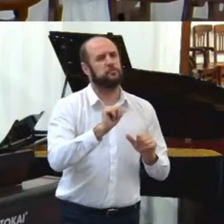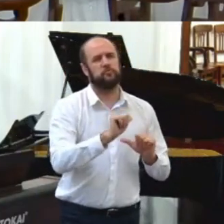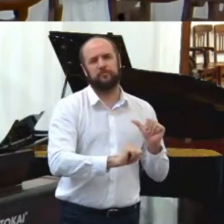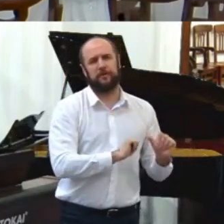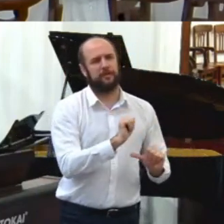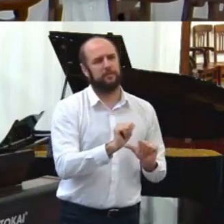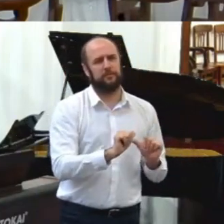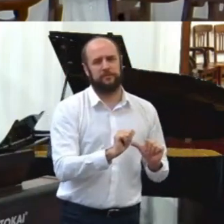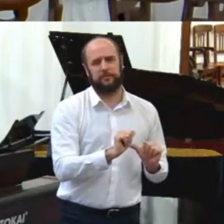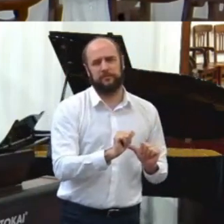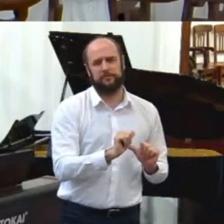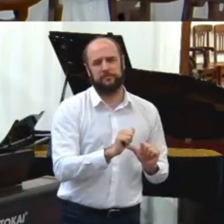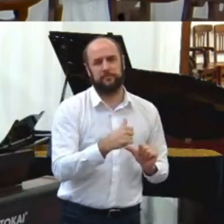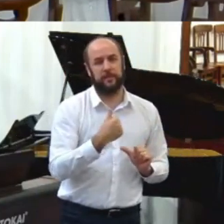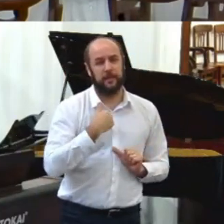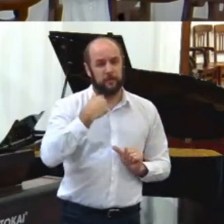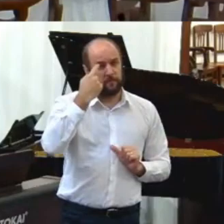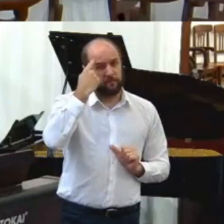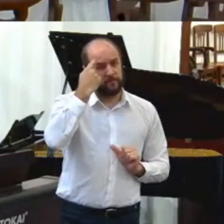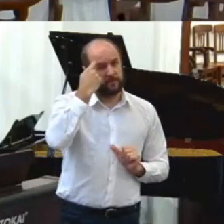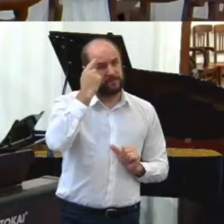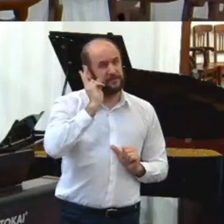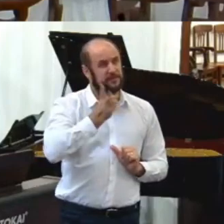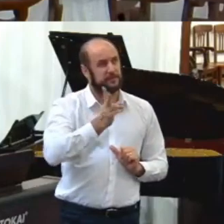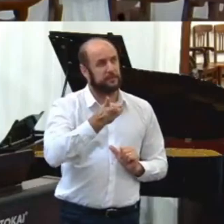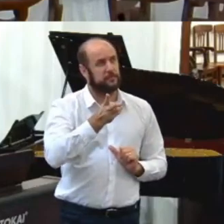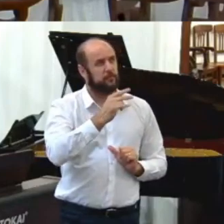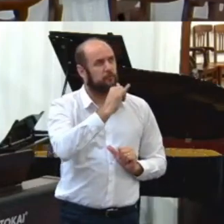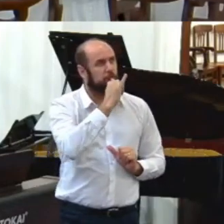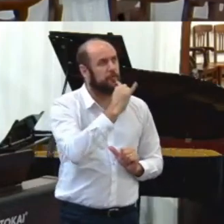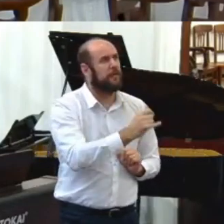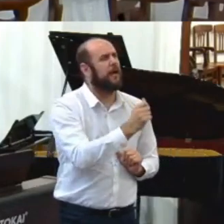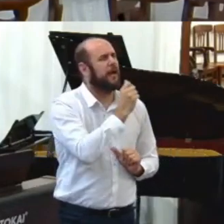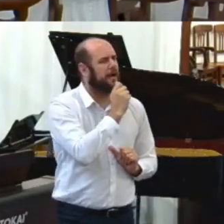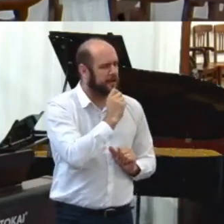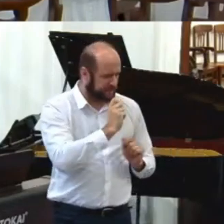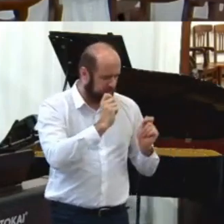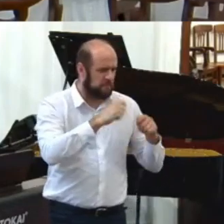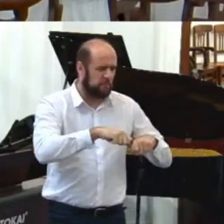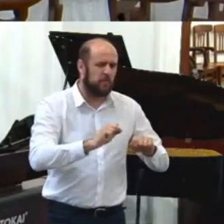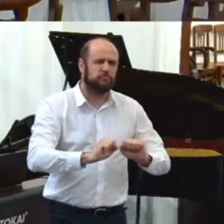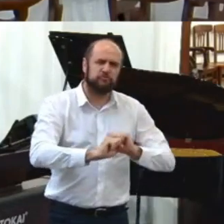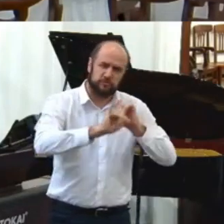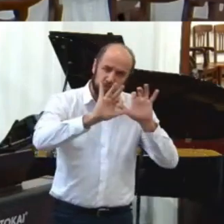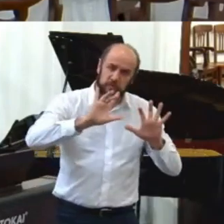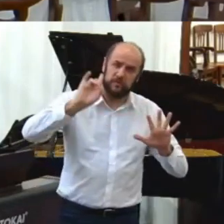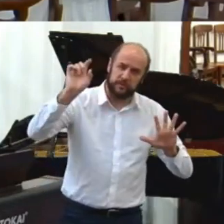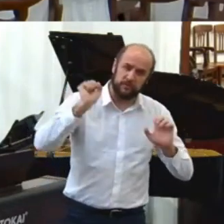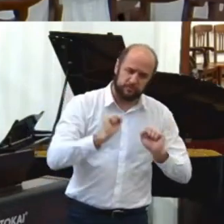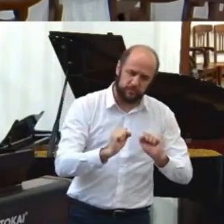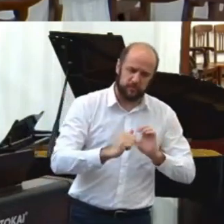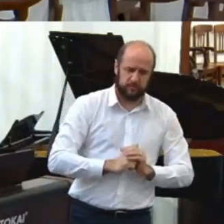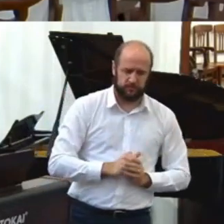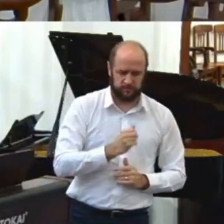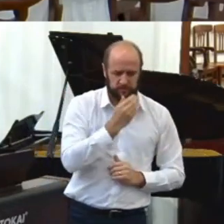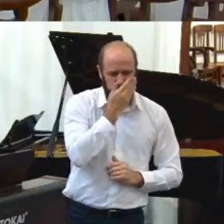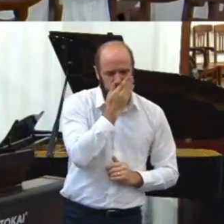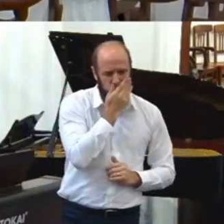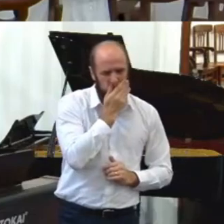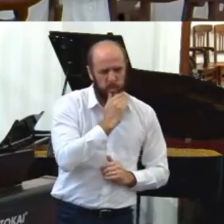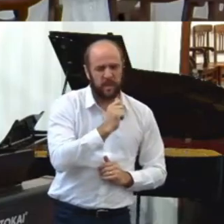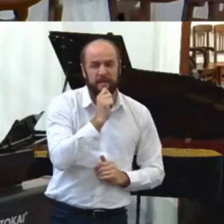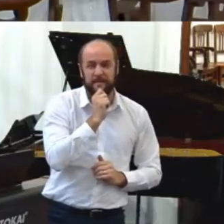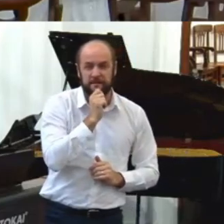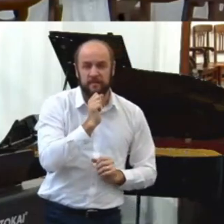passar, a minha linha de raciocínio é sempre dizer: ainda assim é possível glorificar a Deus. Ainda assim